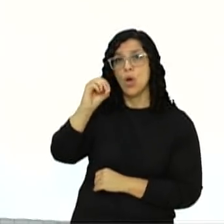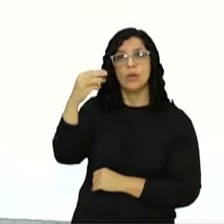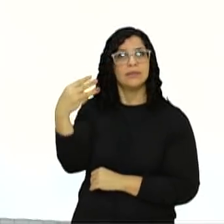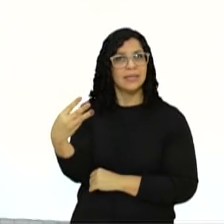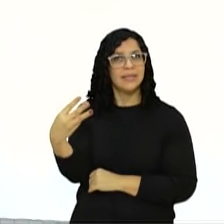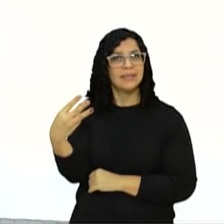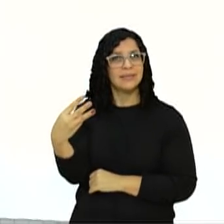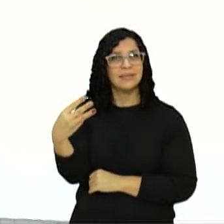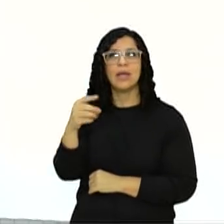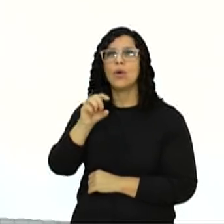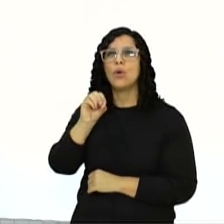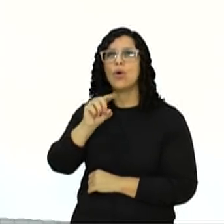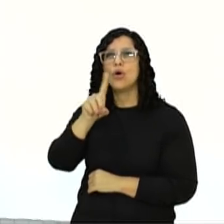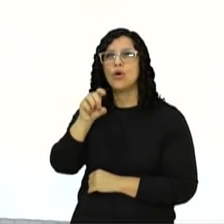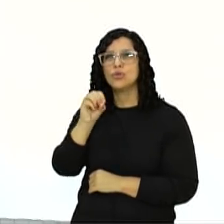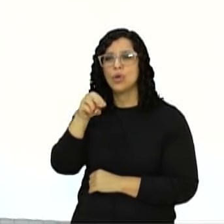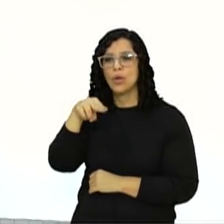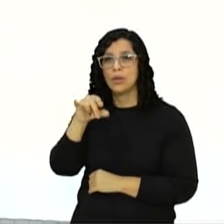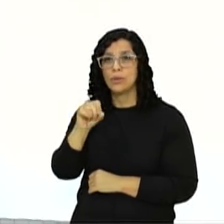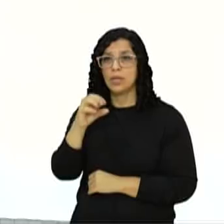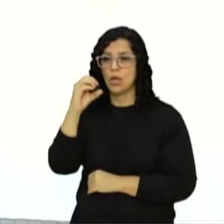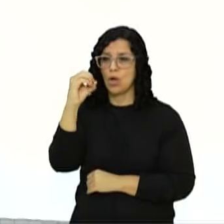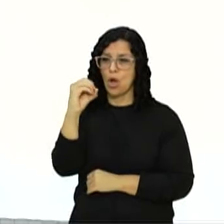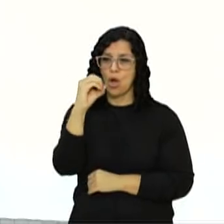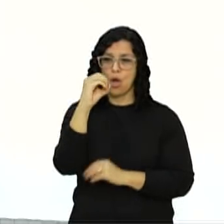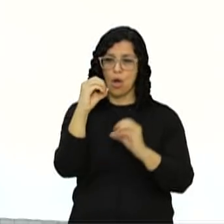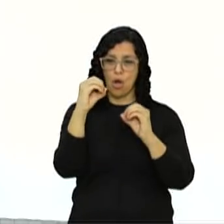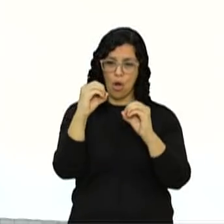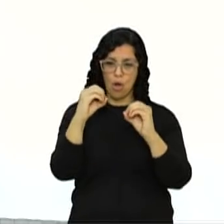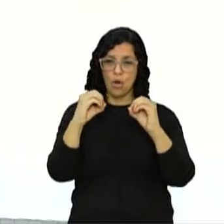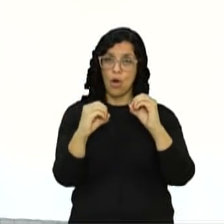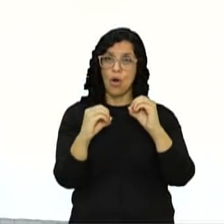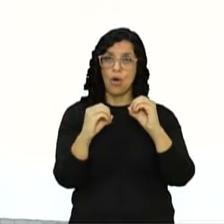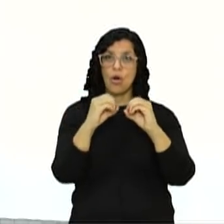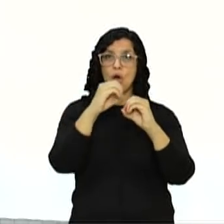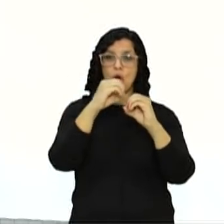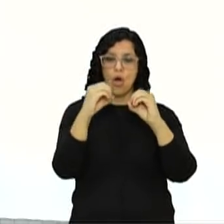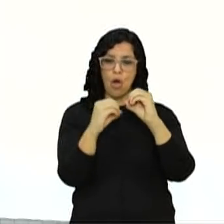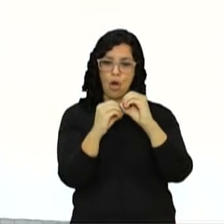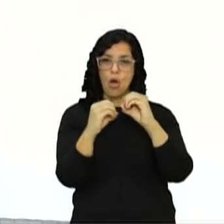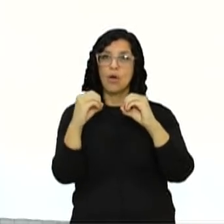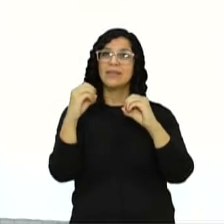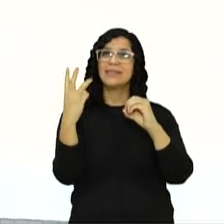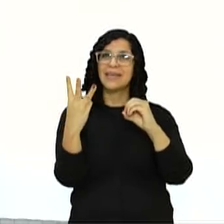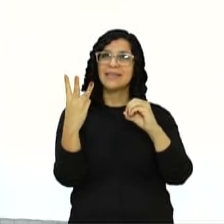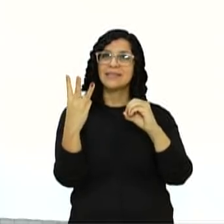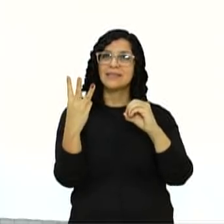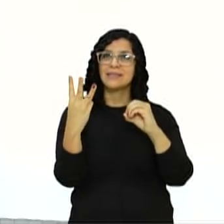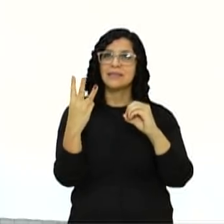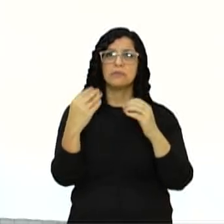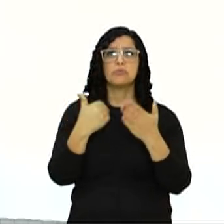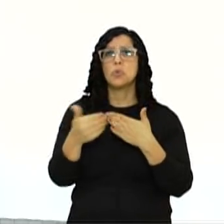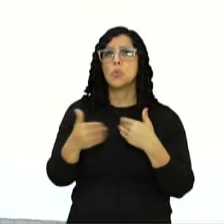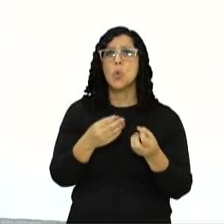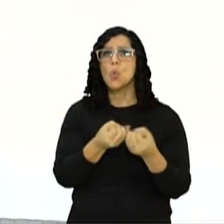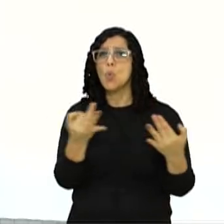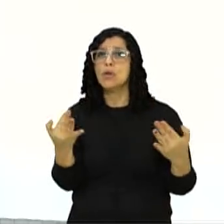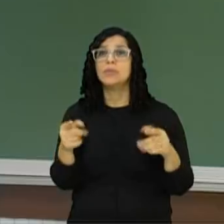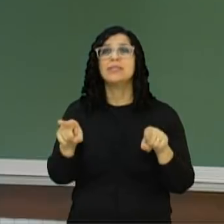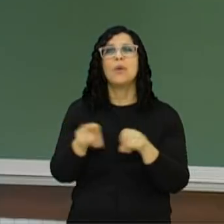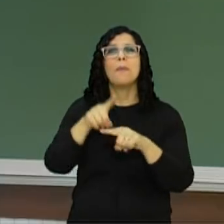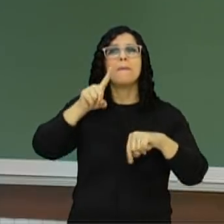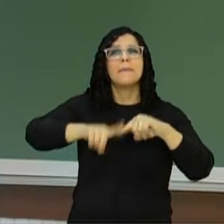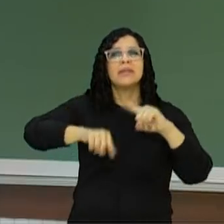ozônio, o gás ozônio, tem 3 oxigênios. Não importa a quantidade, mas se é o